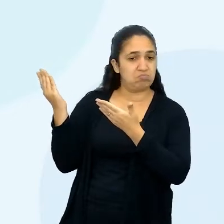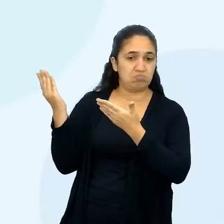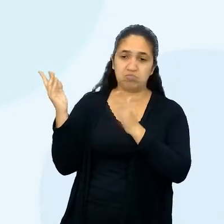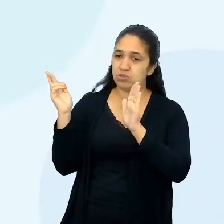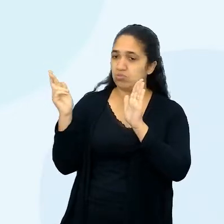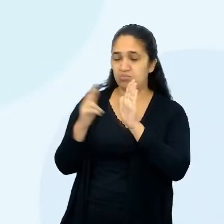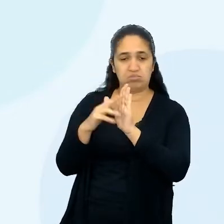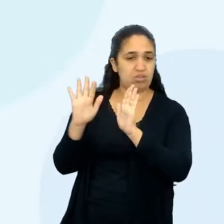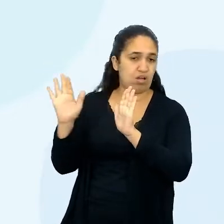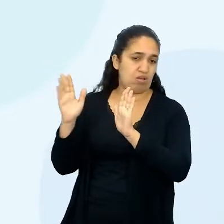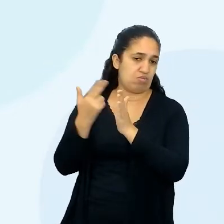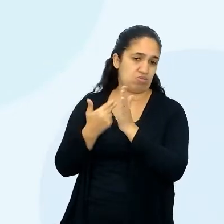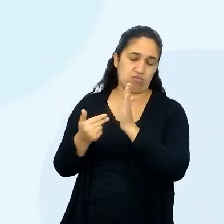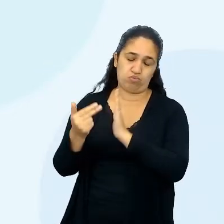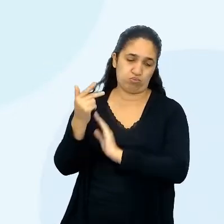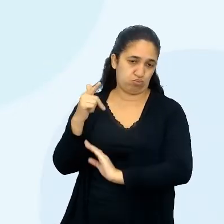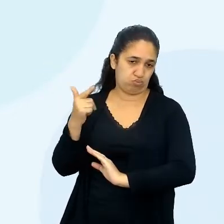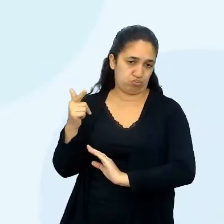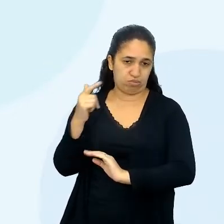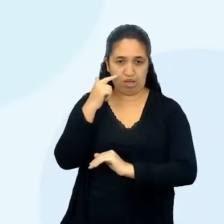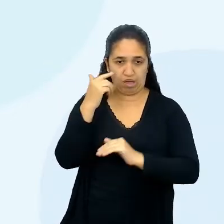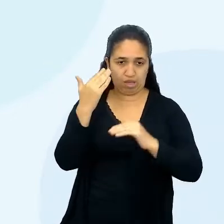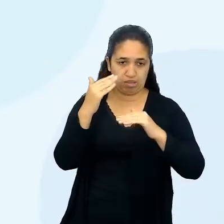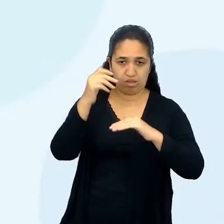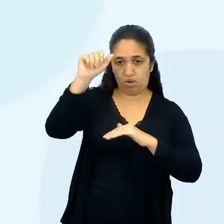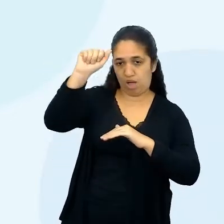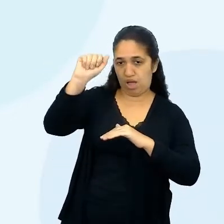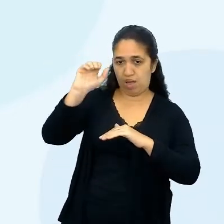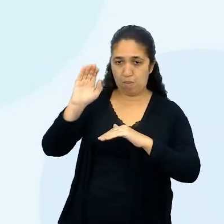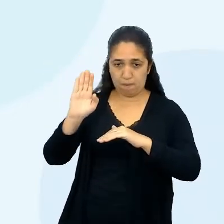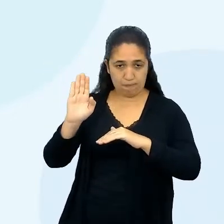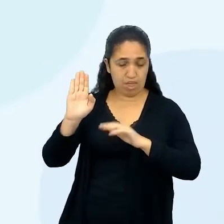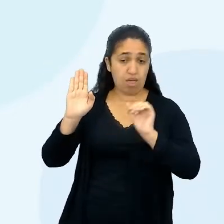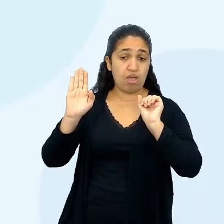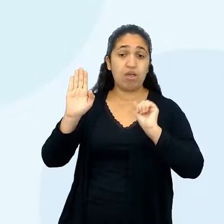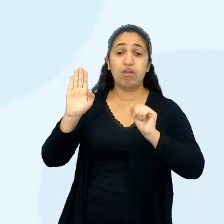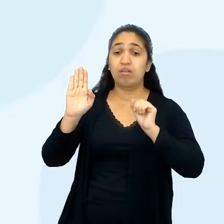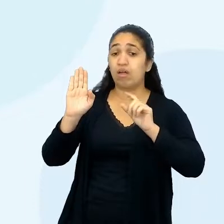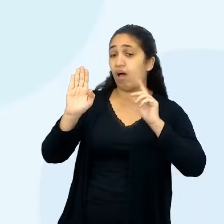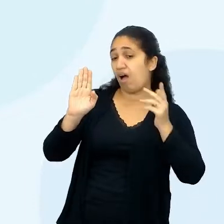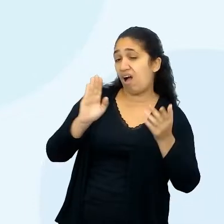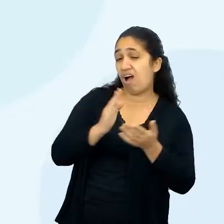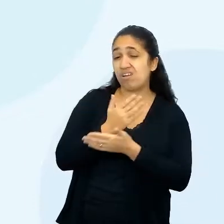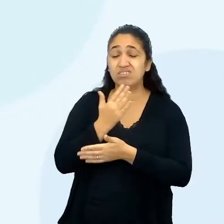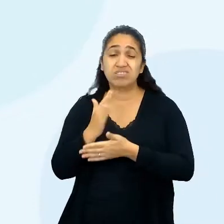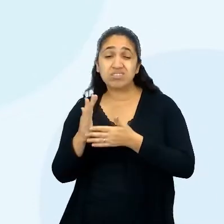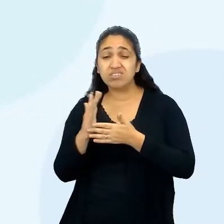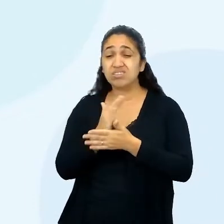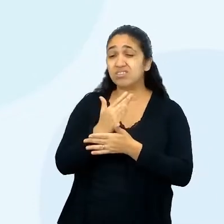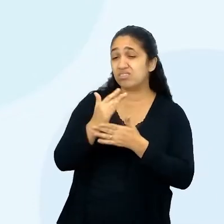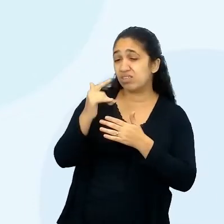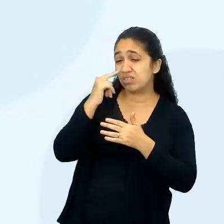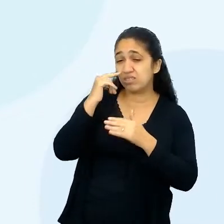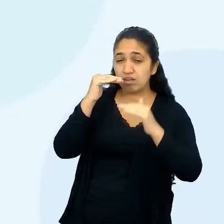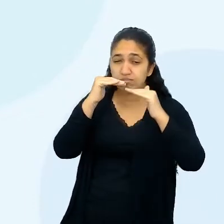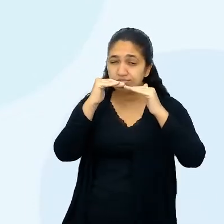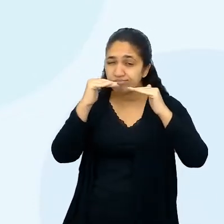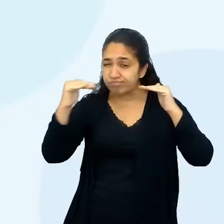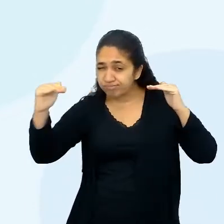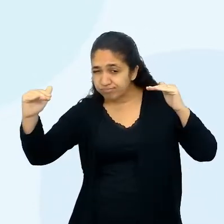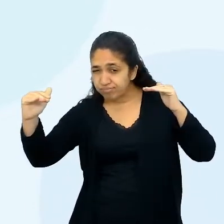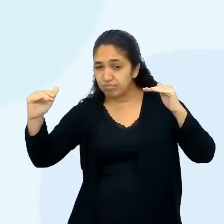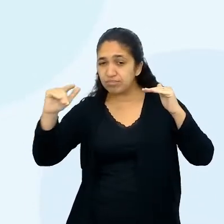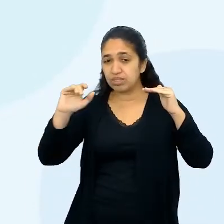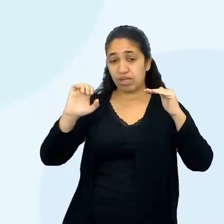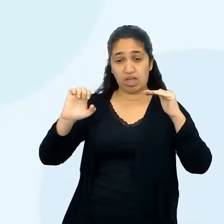na figura, né? Então, entre os horizontes A e B, é possível, às vezes, delimitar um horizonte chamado de